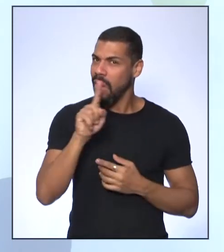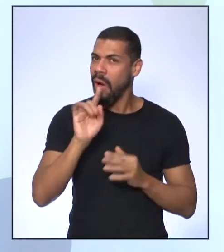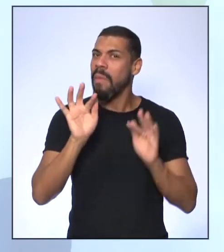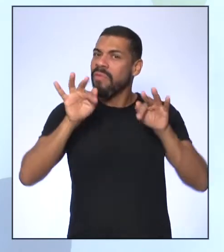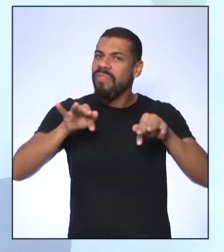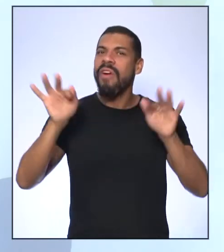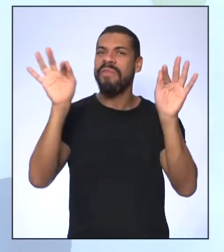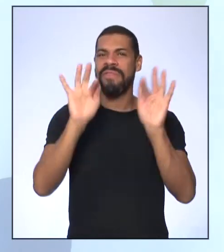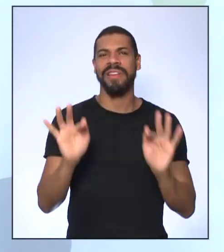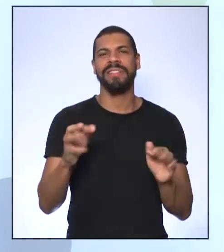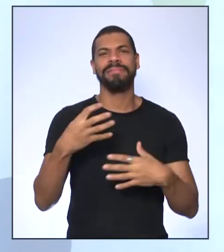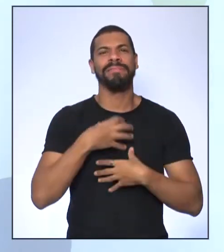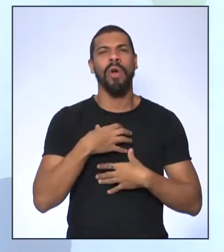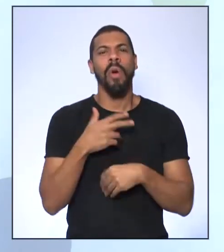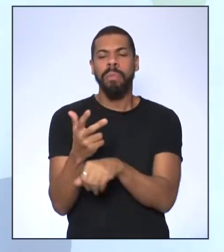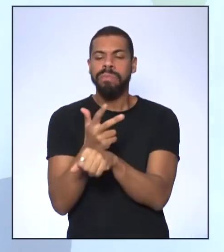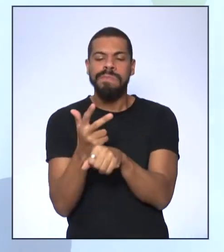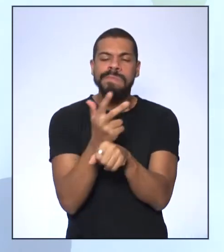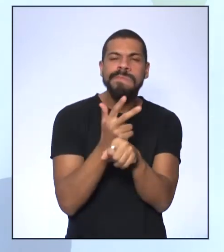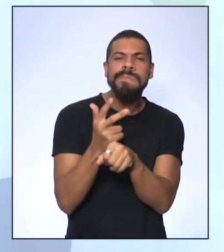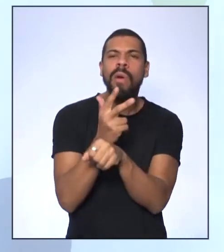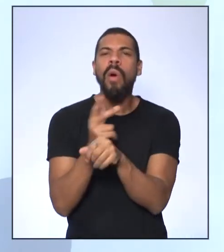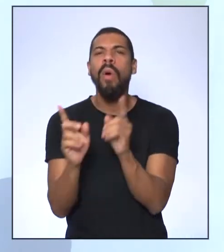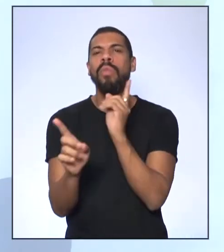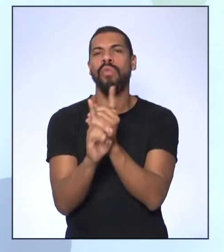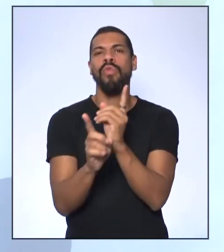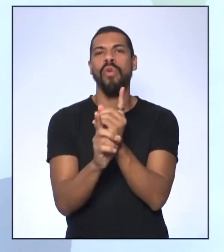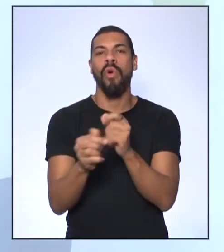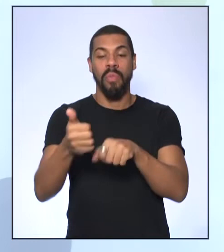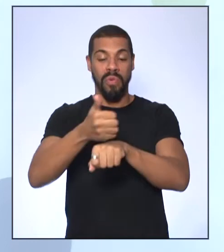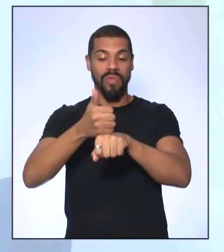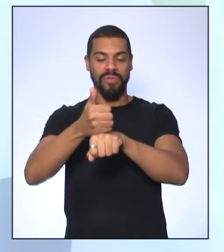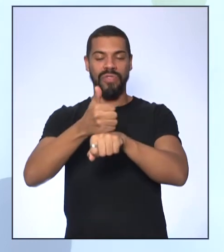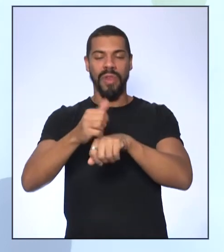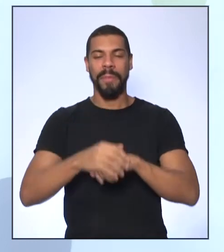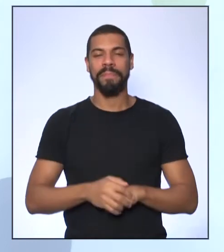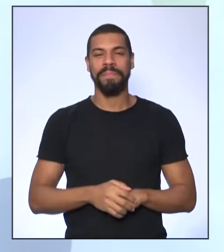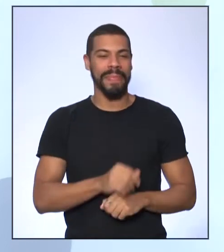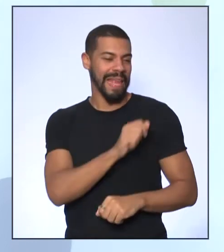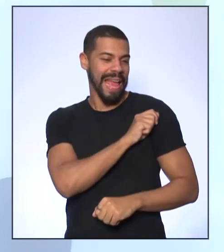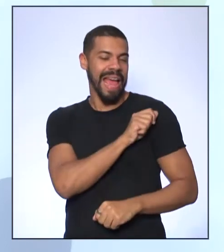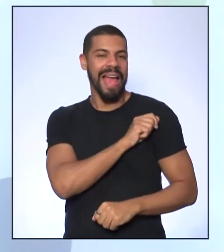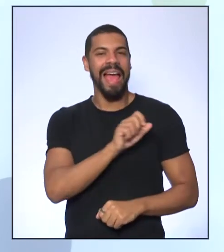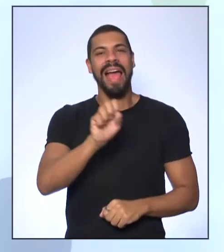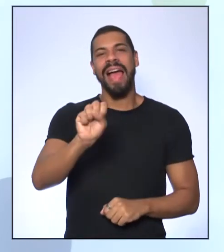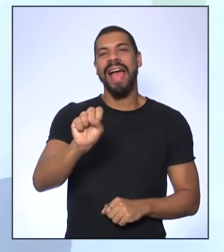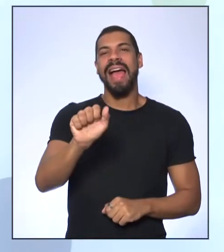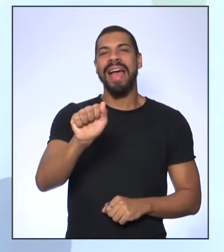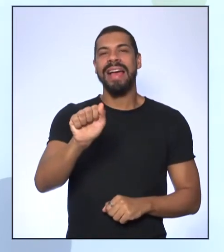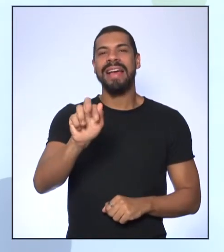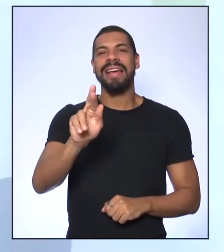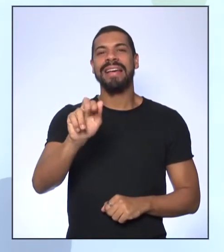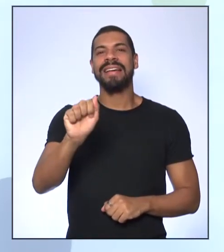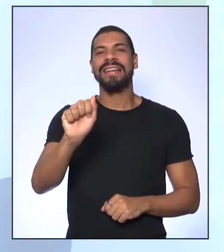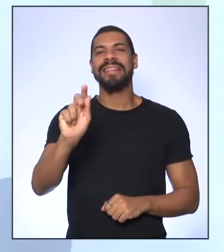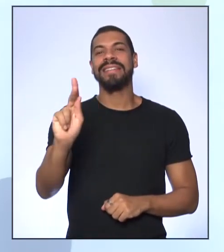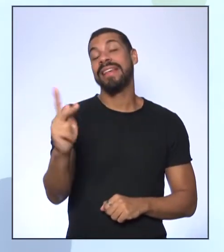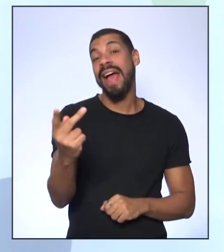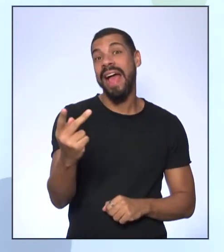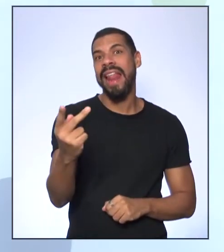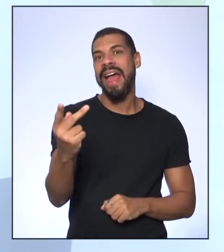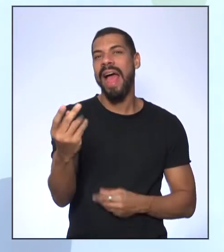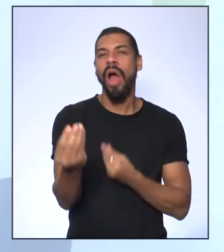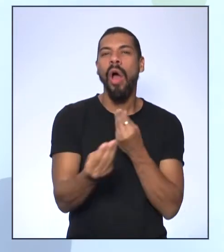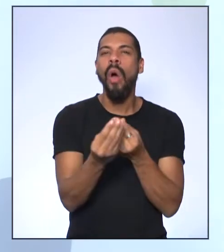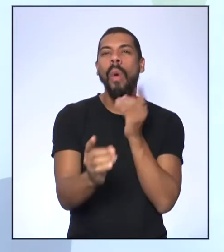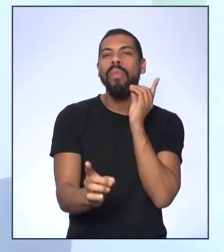de infelicidade. A gente está falando de conquista profissional, né? A Sara fala assim, ó, falar de uma história que seria sobre a